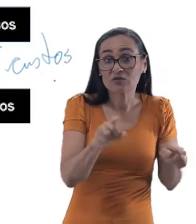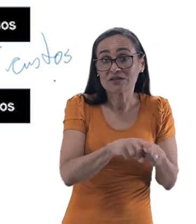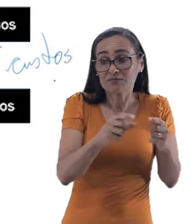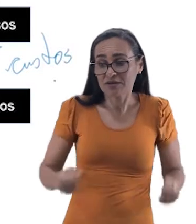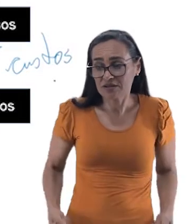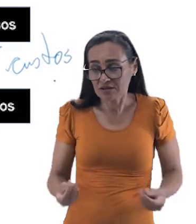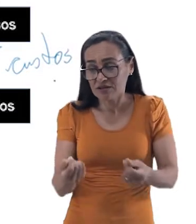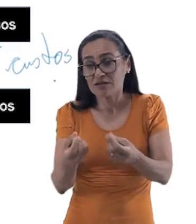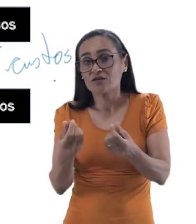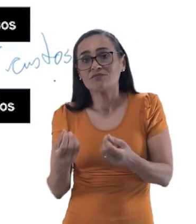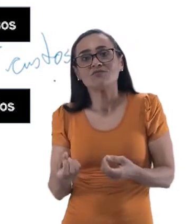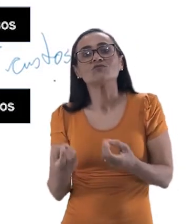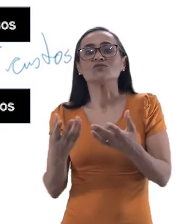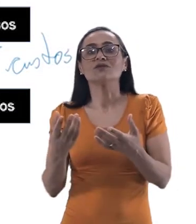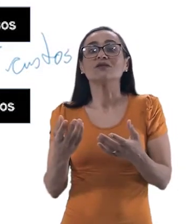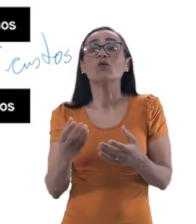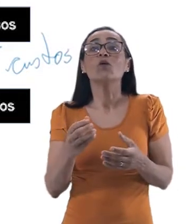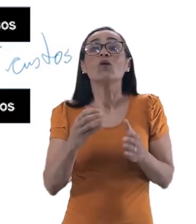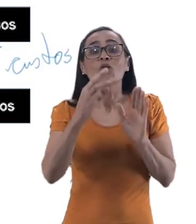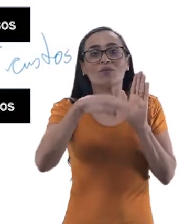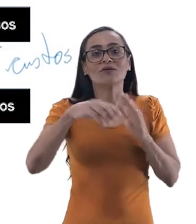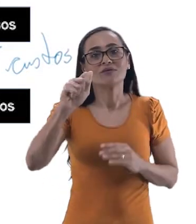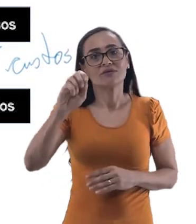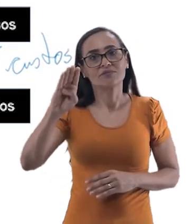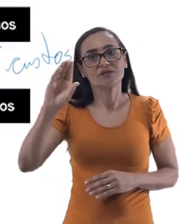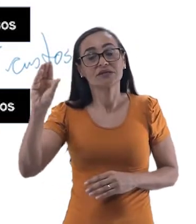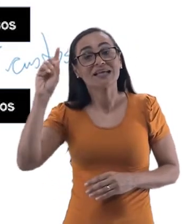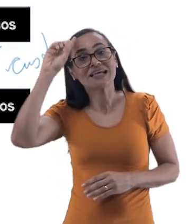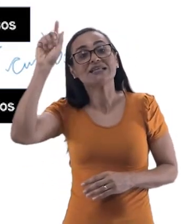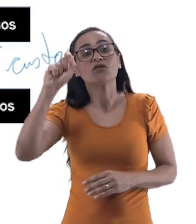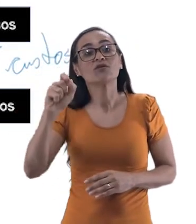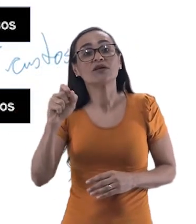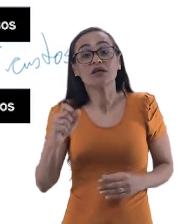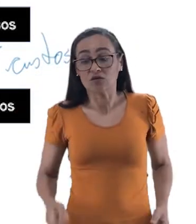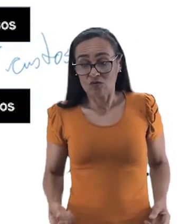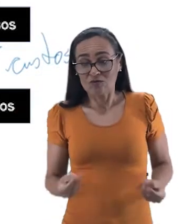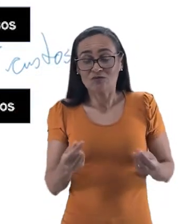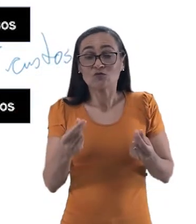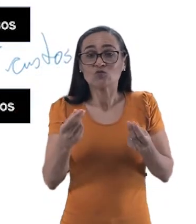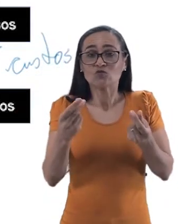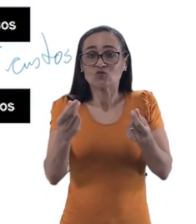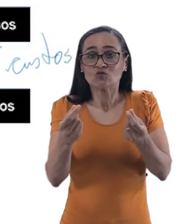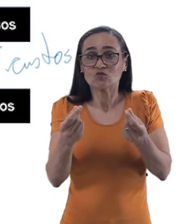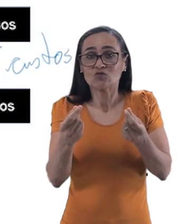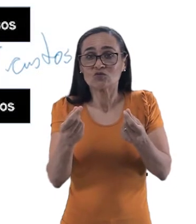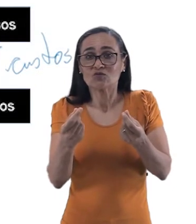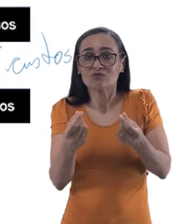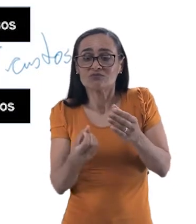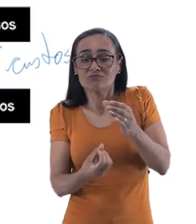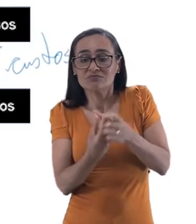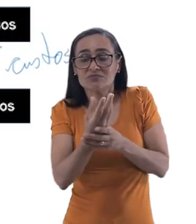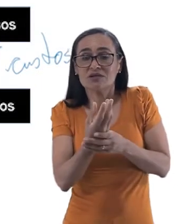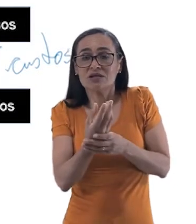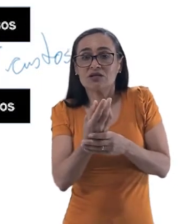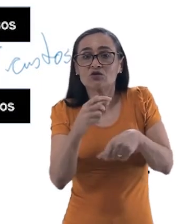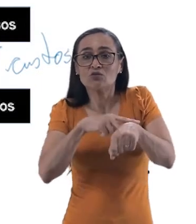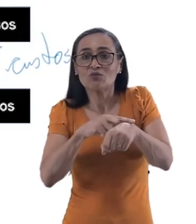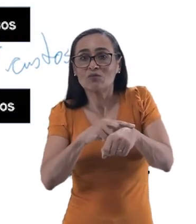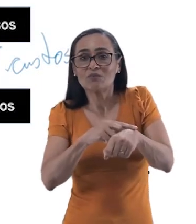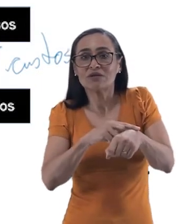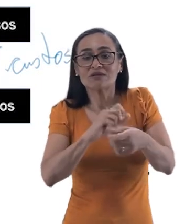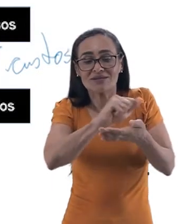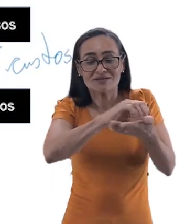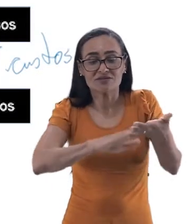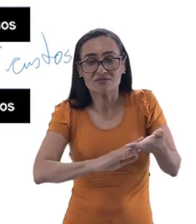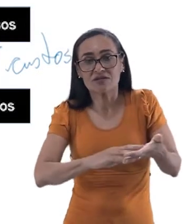modelo ABC, o que ele faz? Ele parte da ideia de que os custos são gerados pela execução